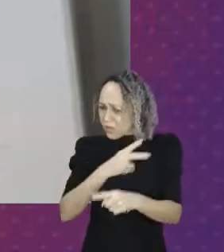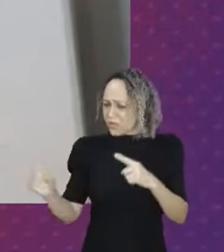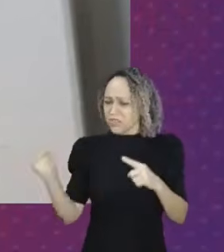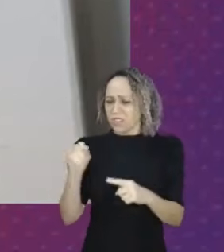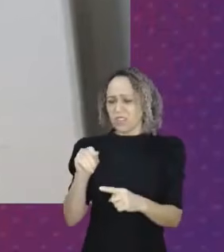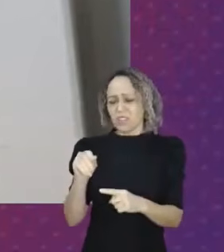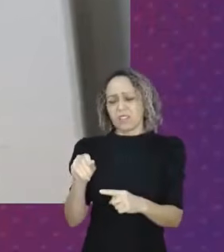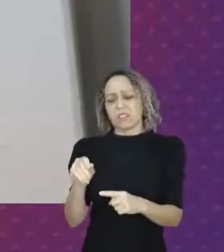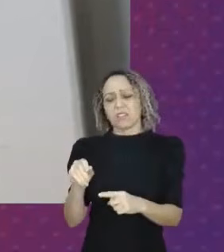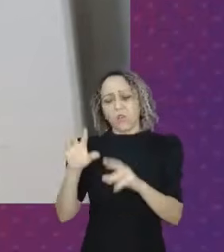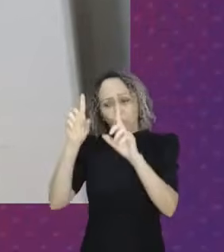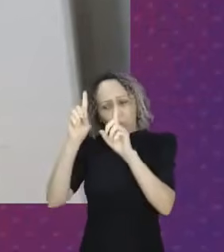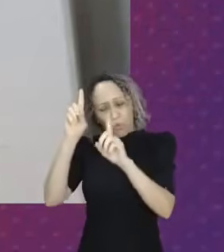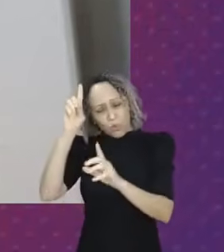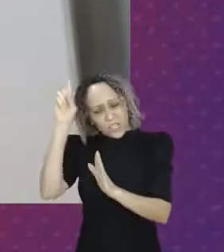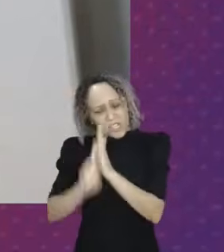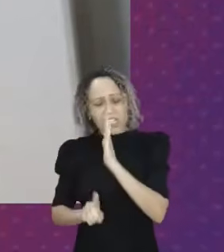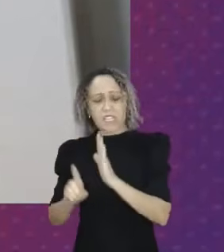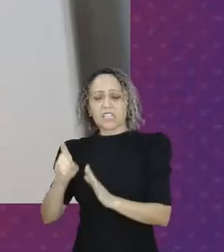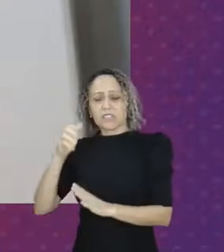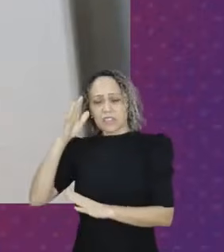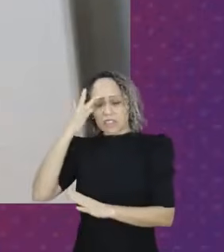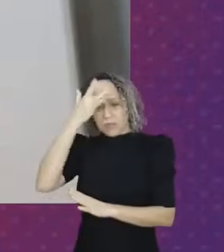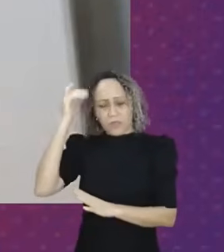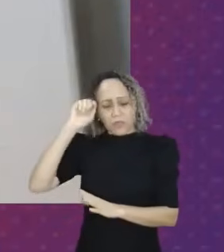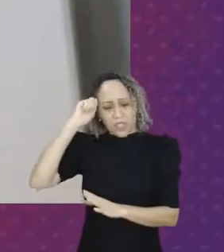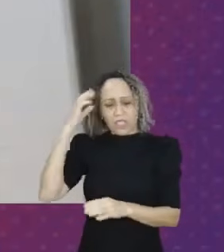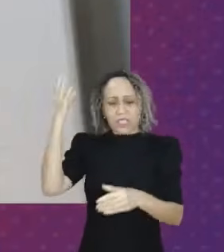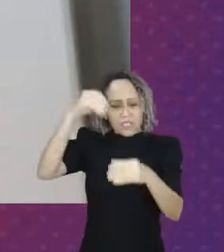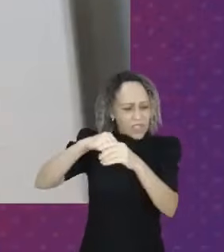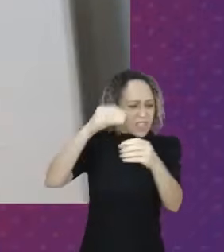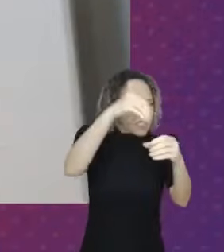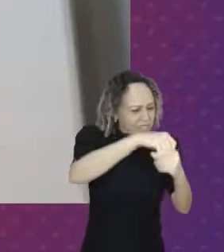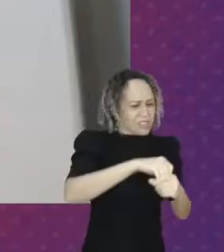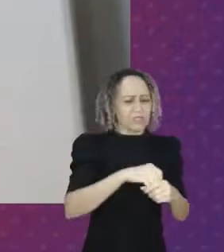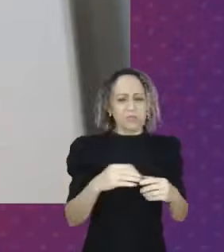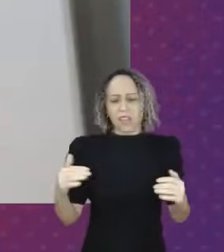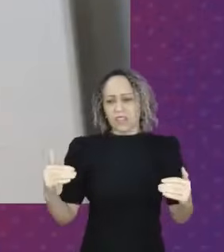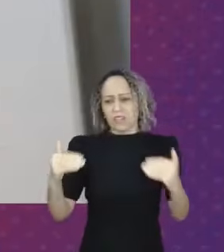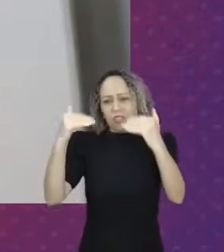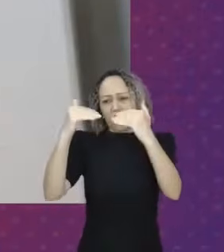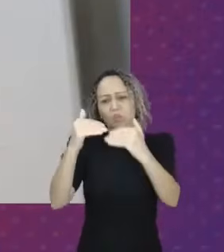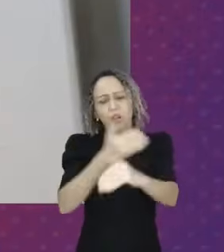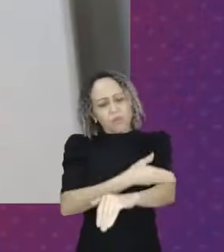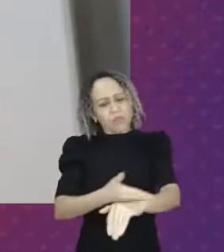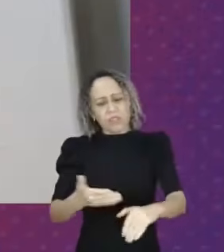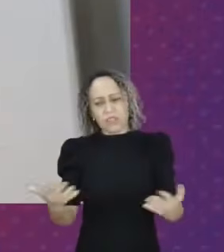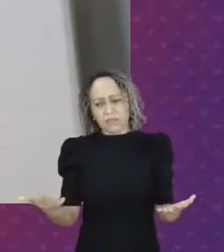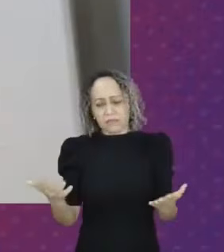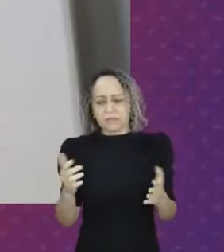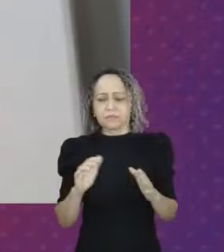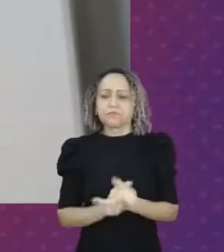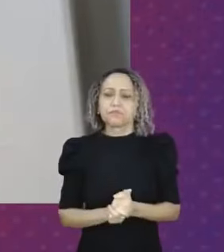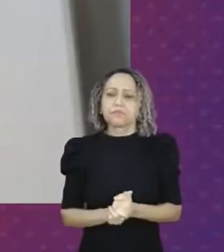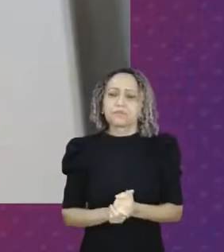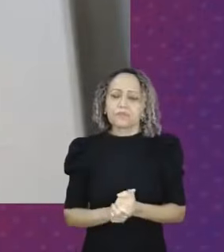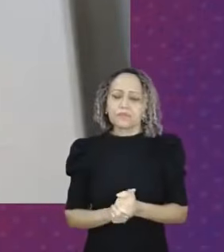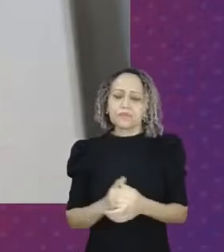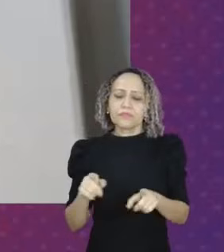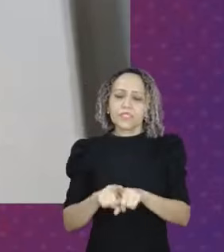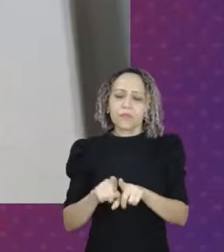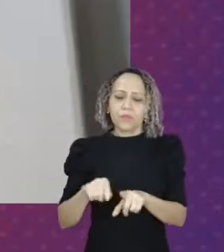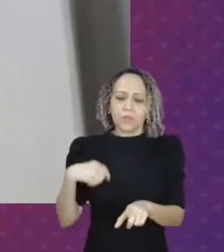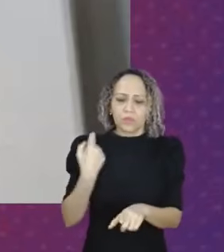Quando nós fazemos requerimentos, também é importante nós conhecermos a realidade da população negra nos nossos municípios, e através